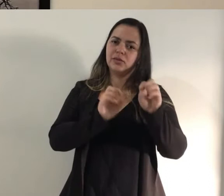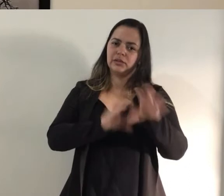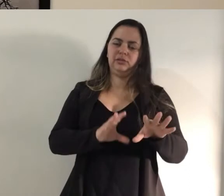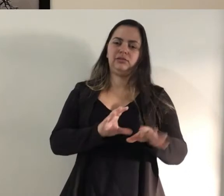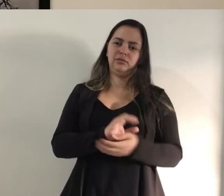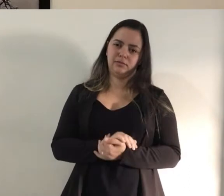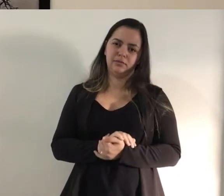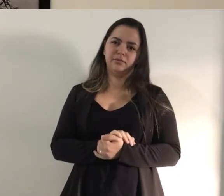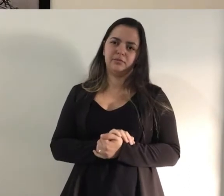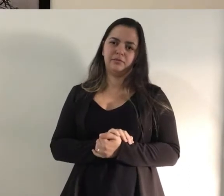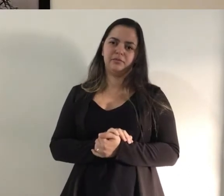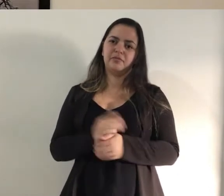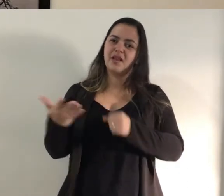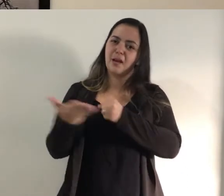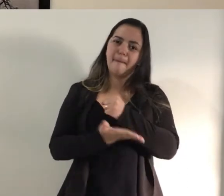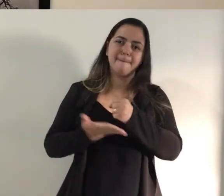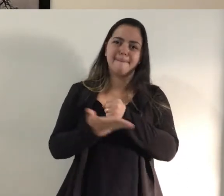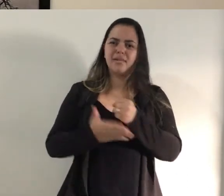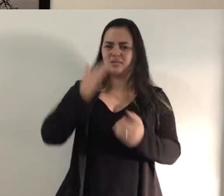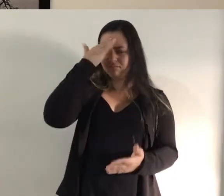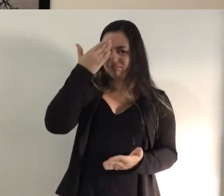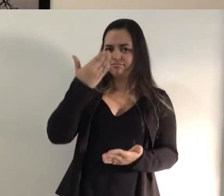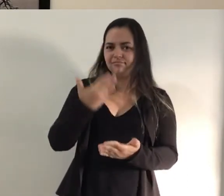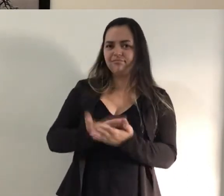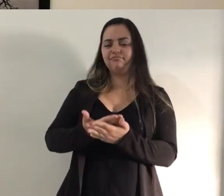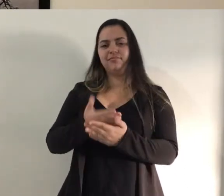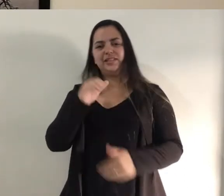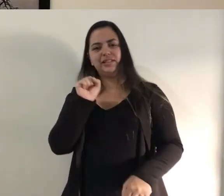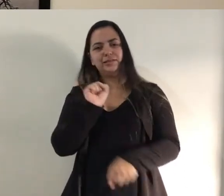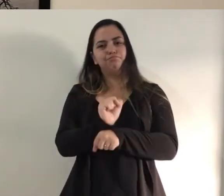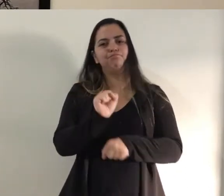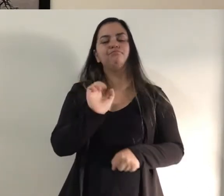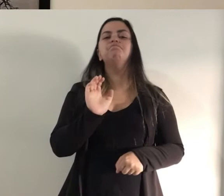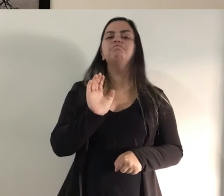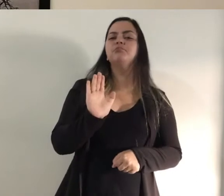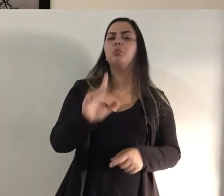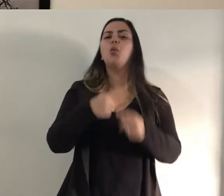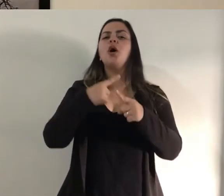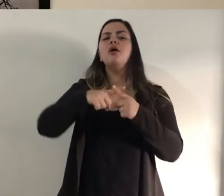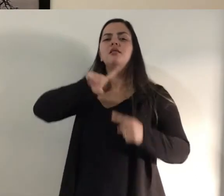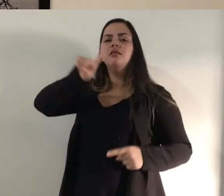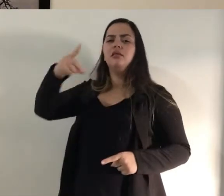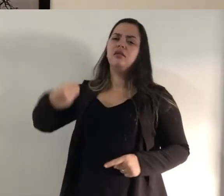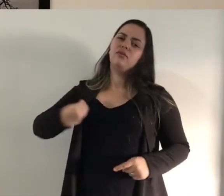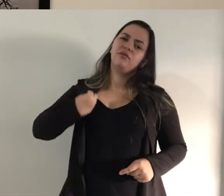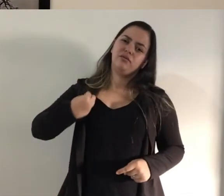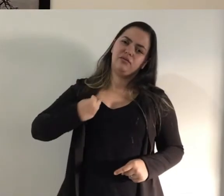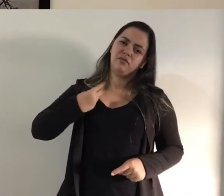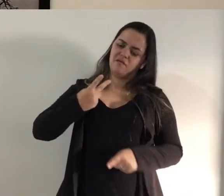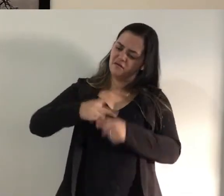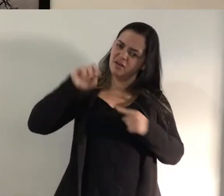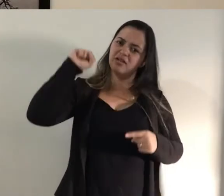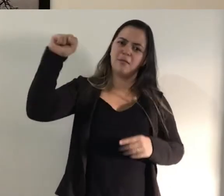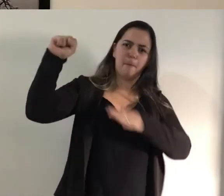a nossa crença, toda a nossa esperança. E porque Ele vive e porque Ele venceu a morte, nós